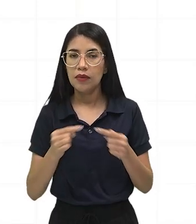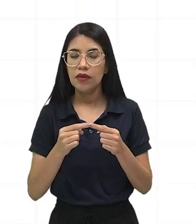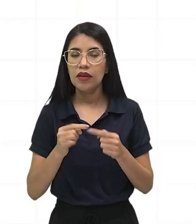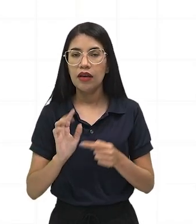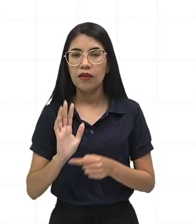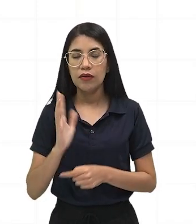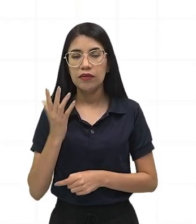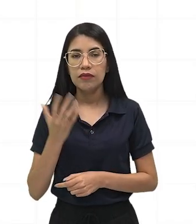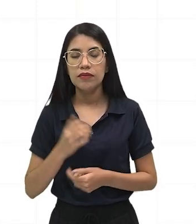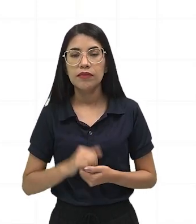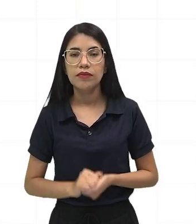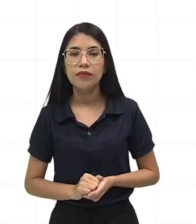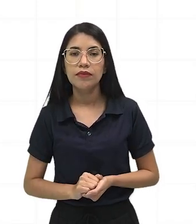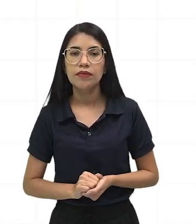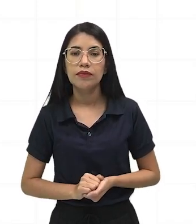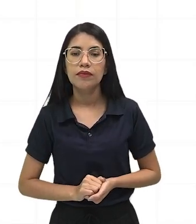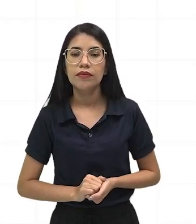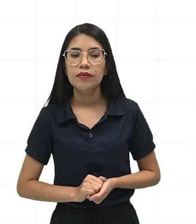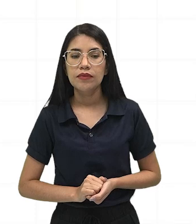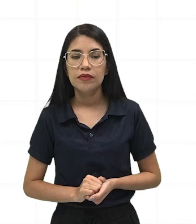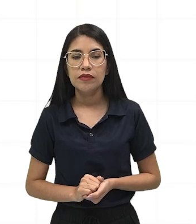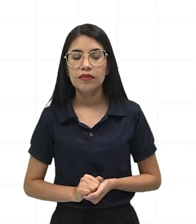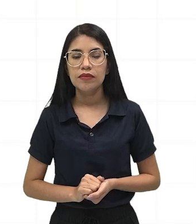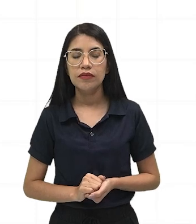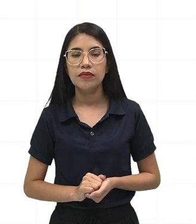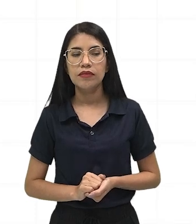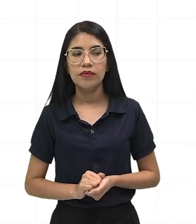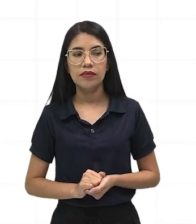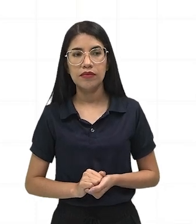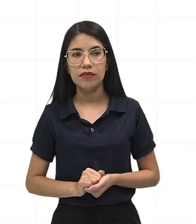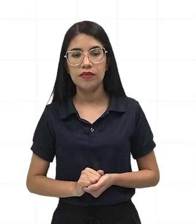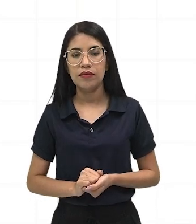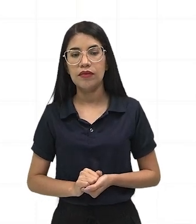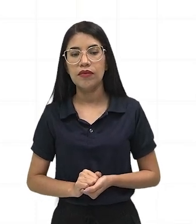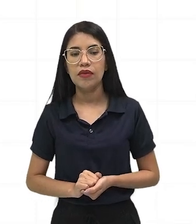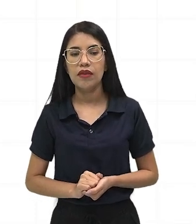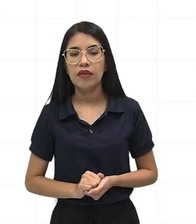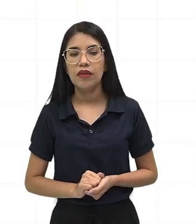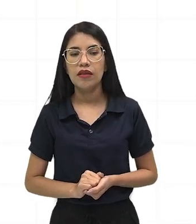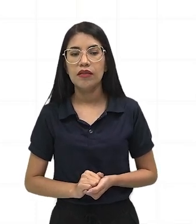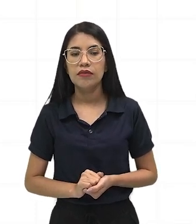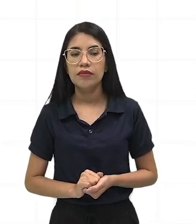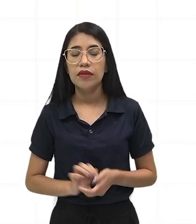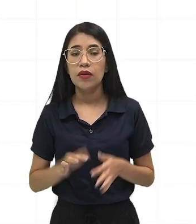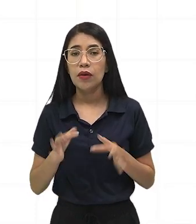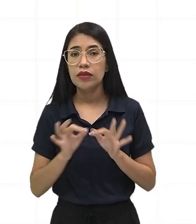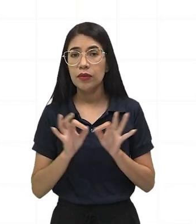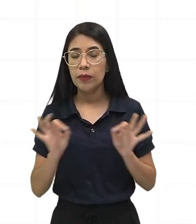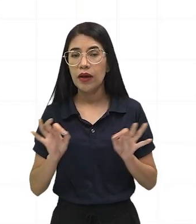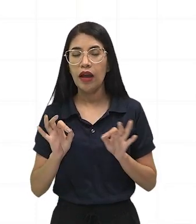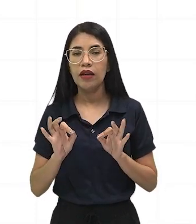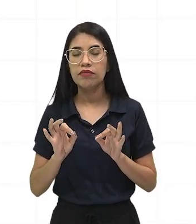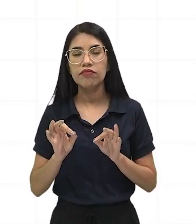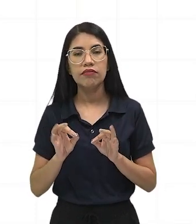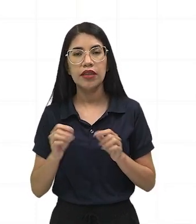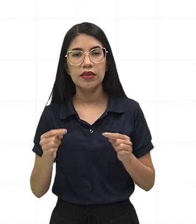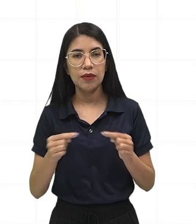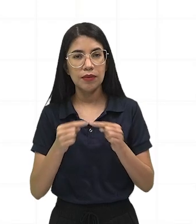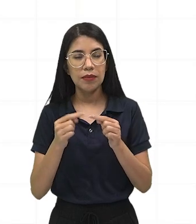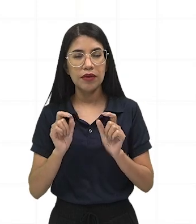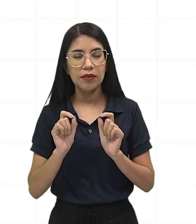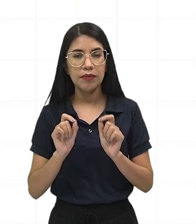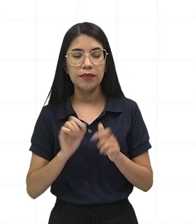proporcionalidade direta, né? E aí nós temos aí, então, o que são as grandezas diretamente